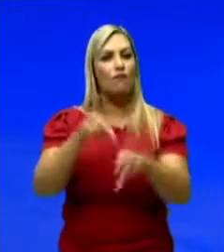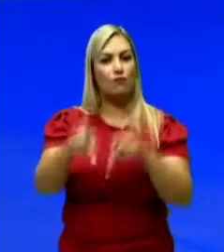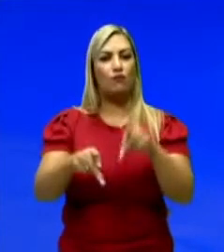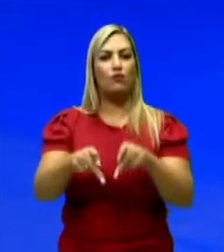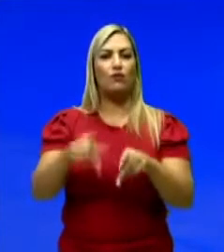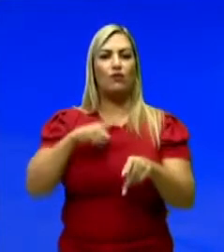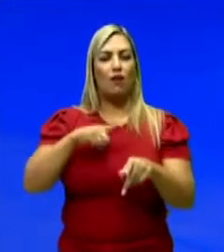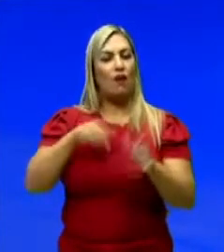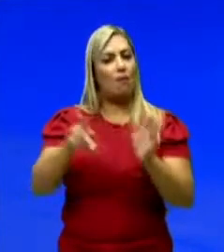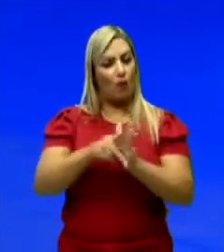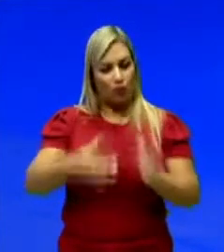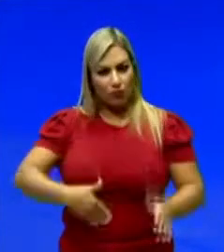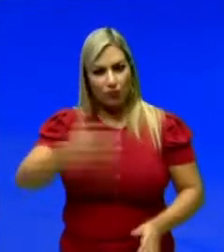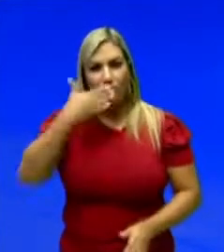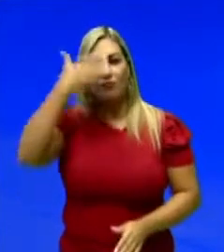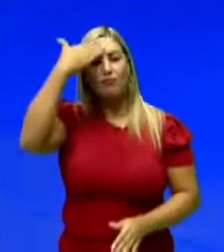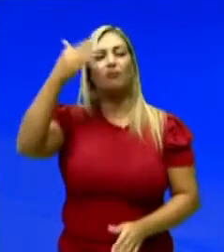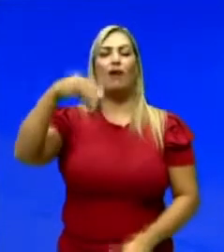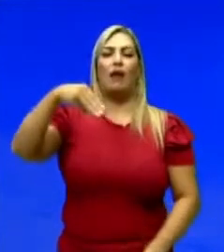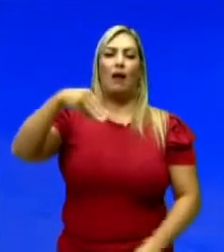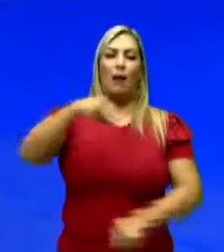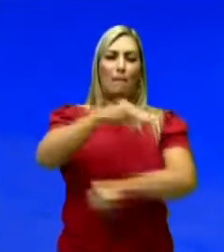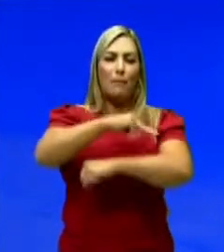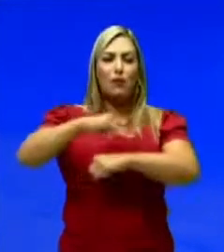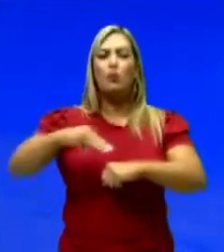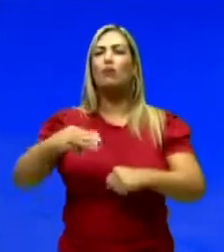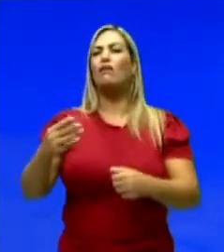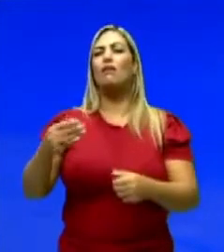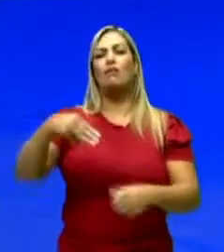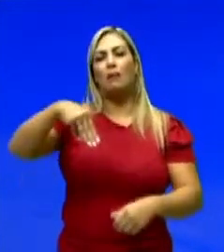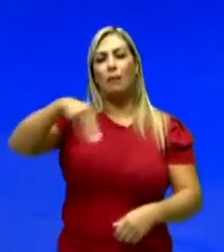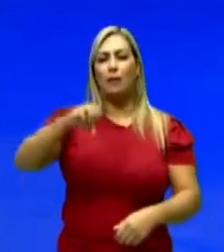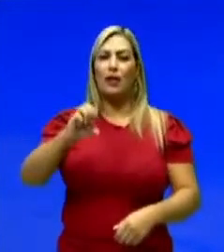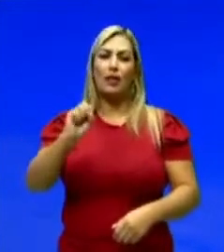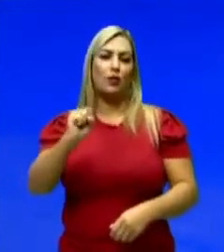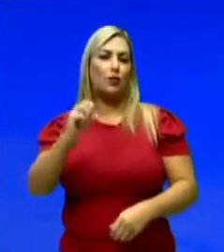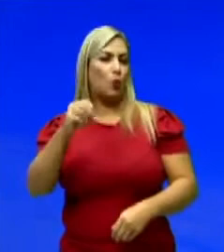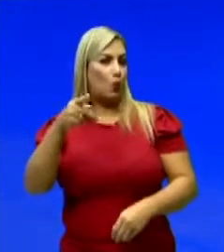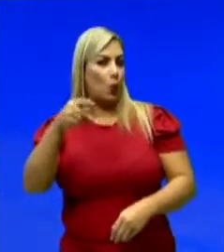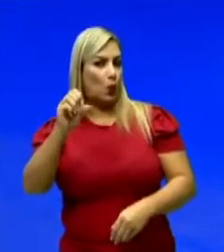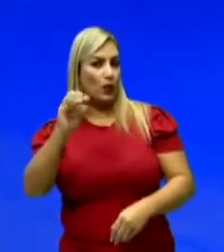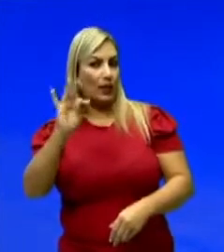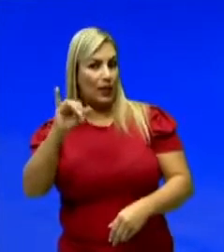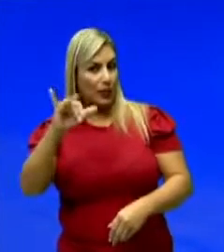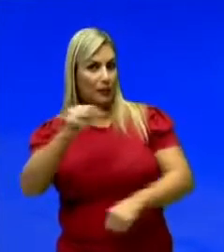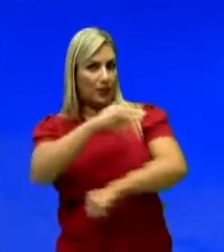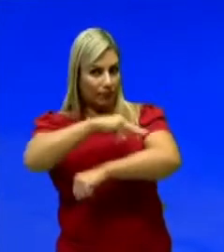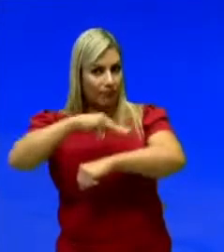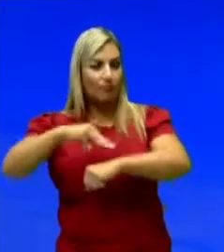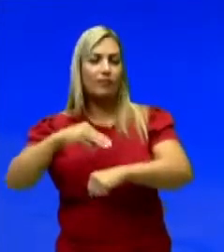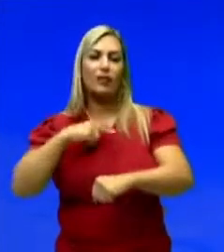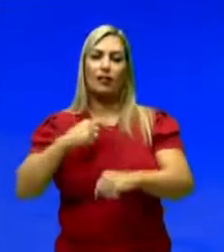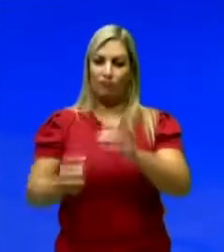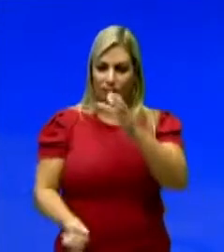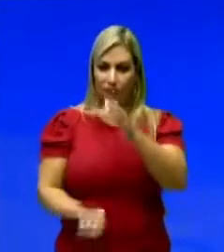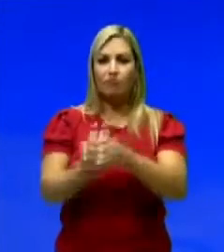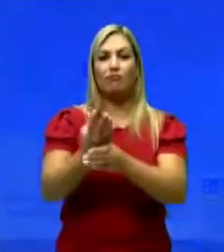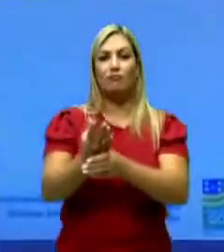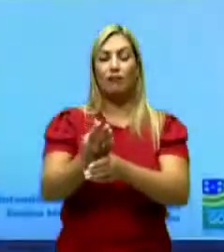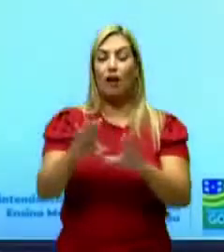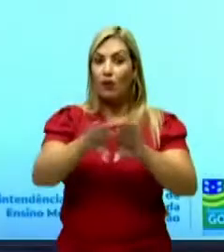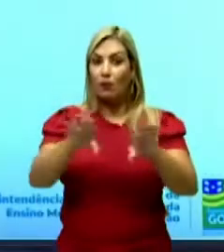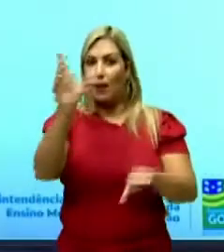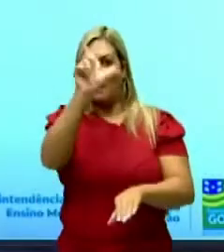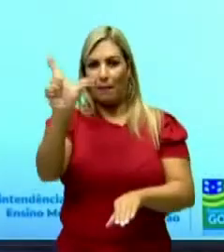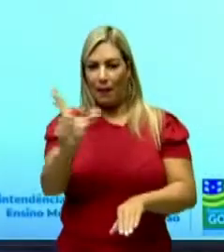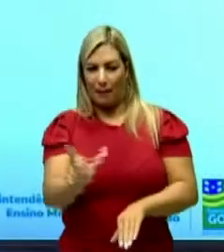a mesopotâmia os persas entre outros os fenícios entre outras civilizações tá bom separei um mapa do